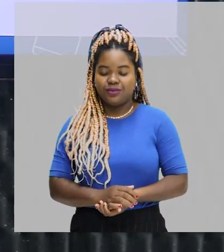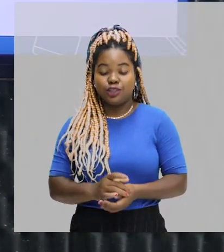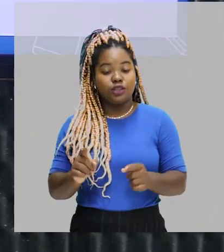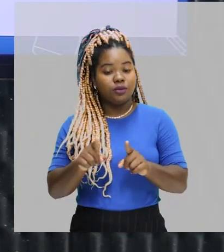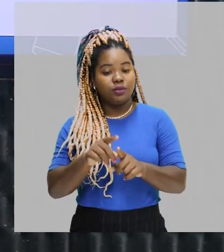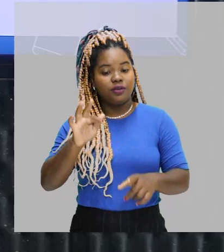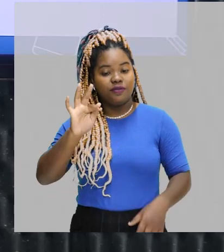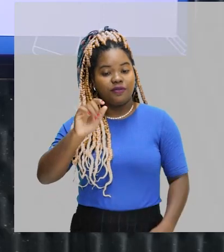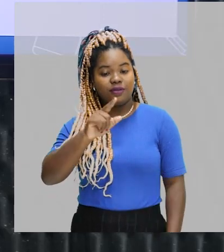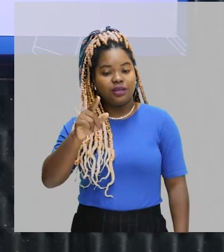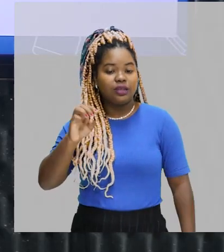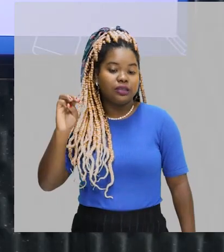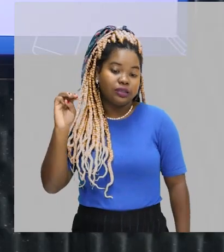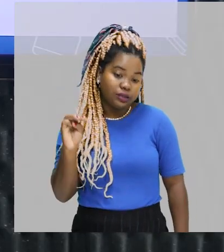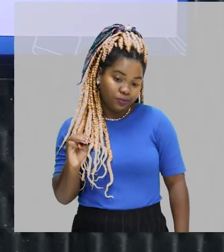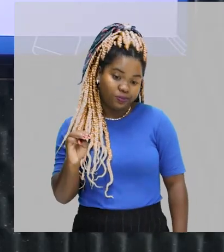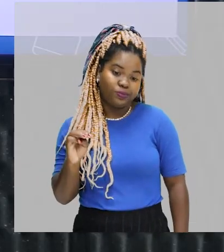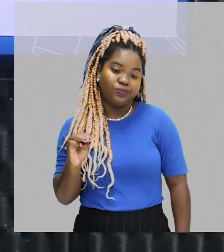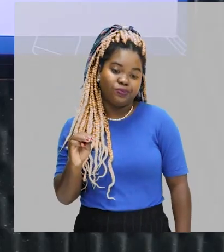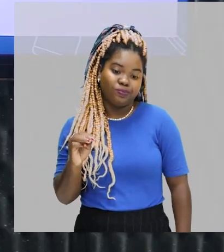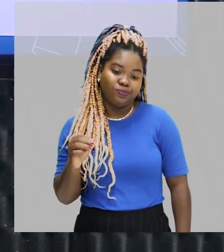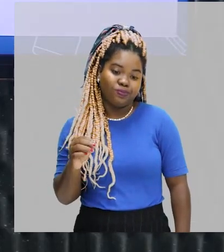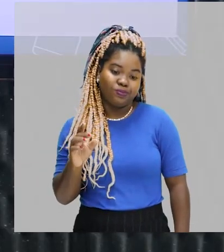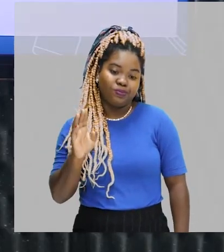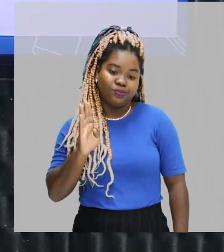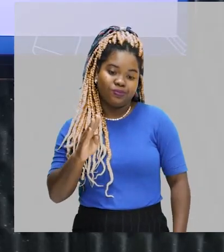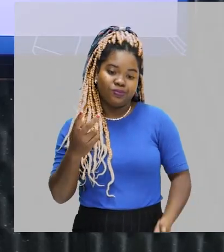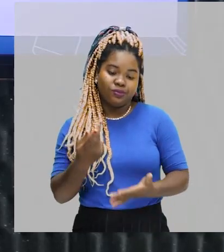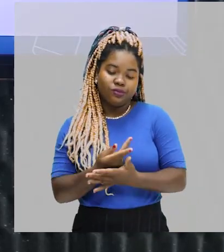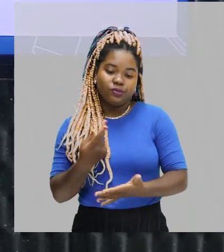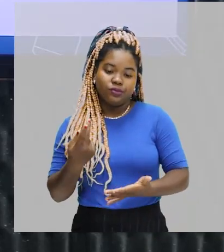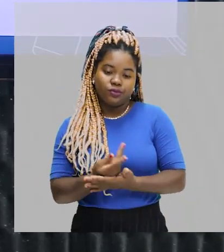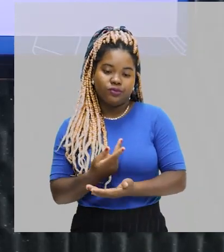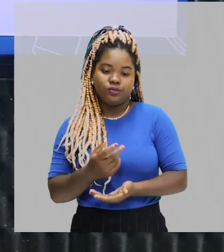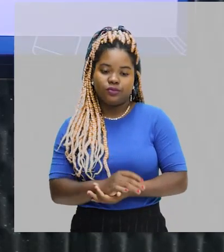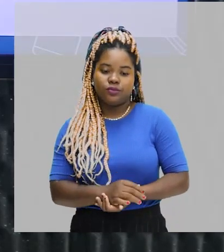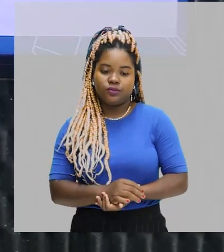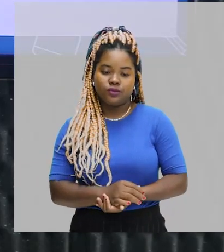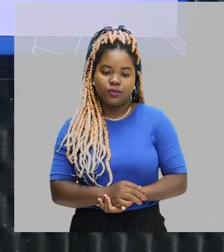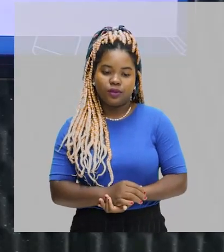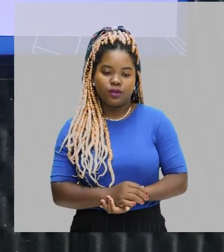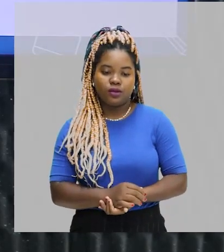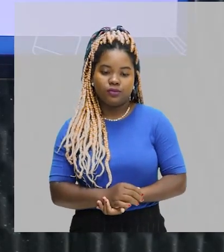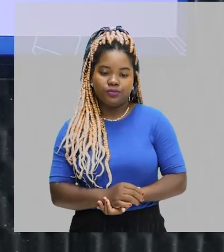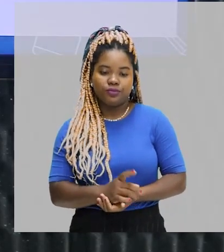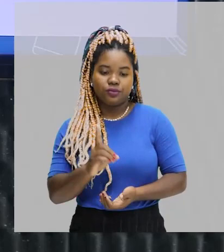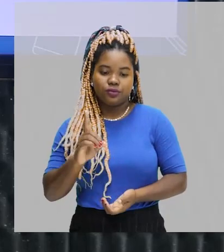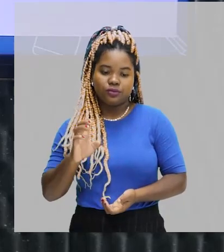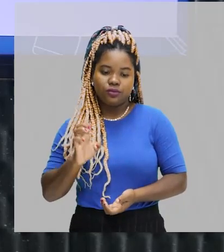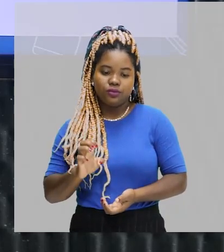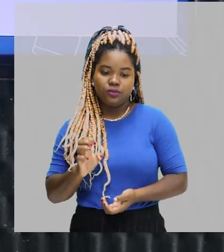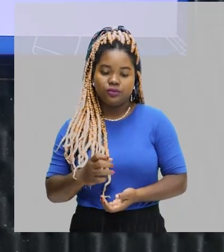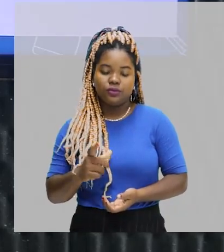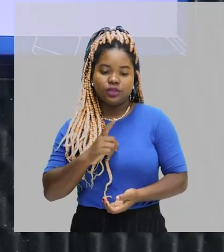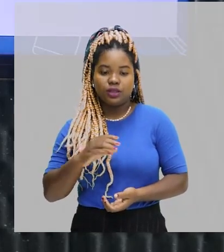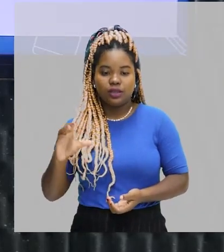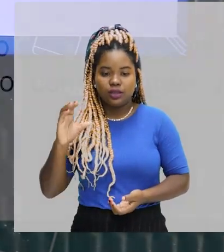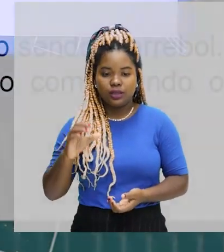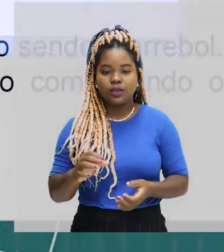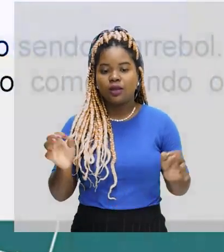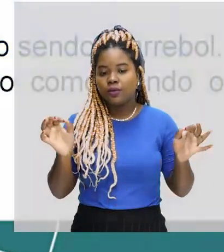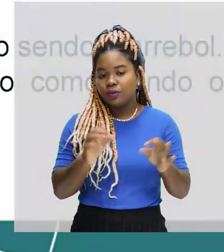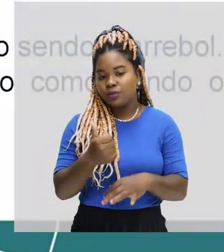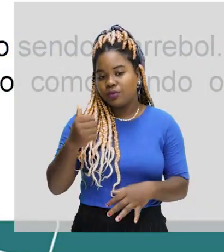então eu eliminaria também a letra B. Então, é por eliminação. Letra B, D e E, sobra a letra C. E